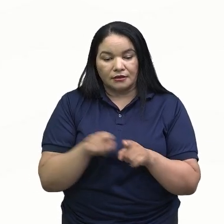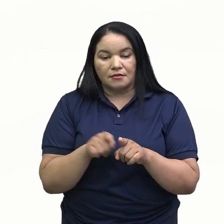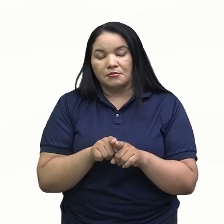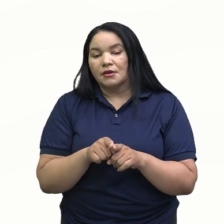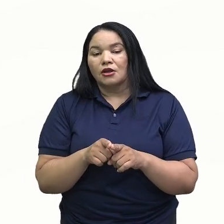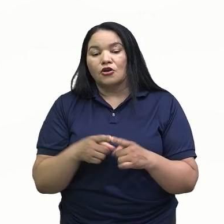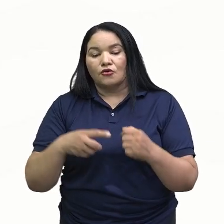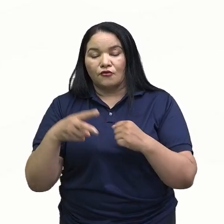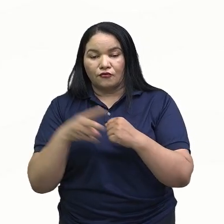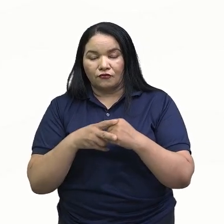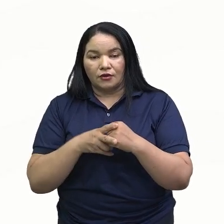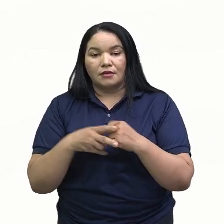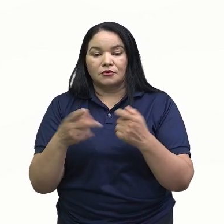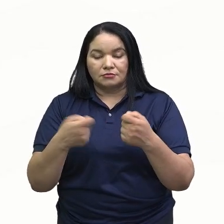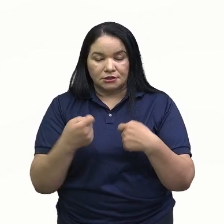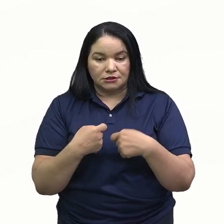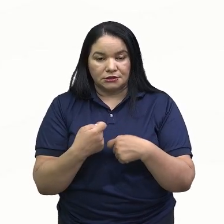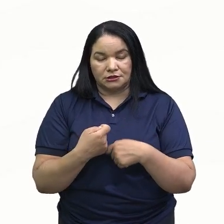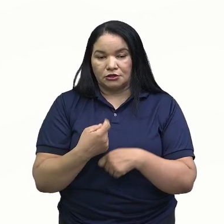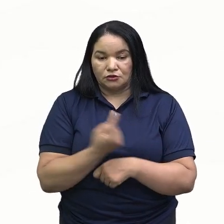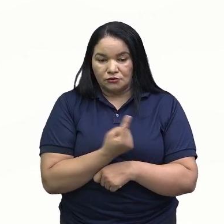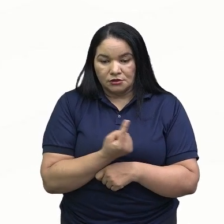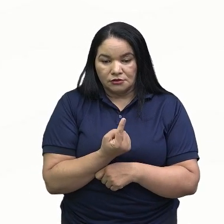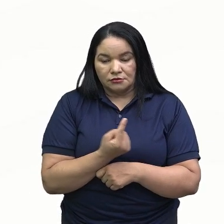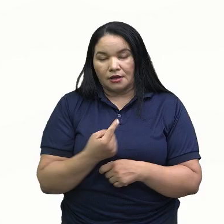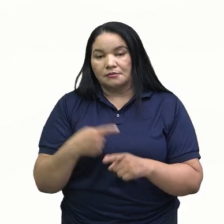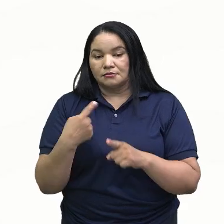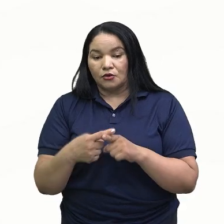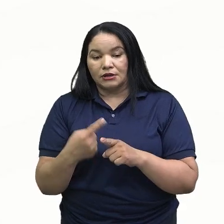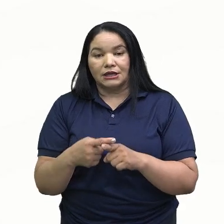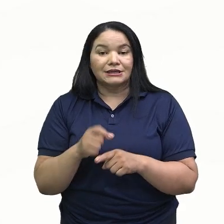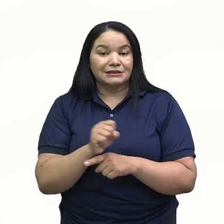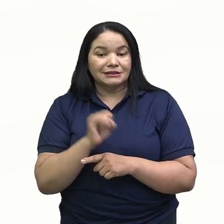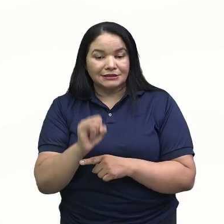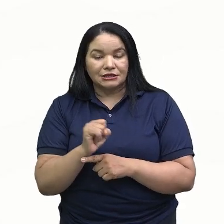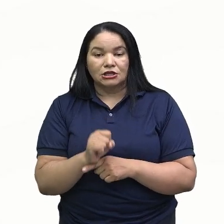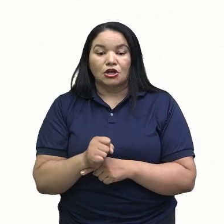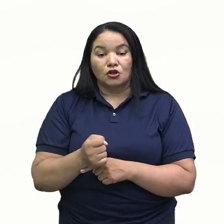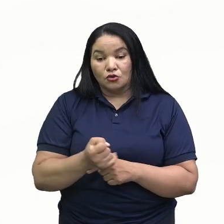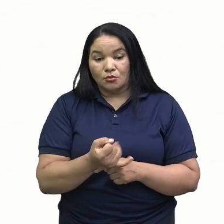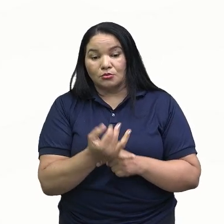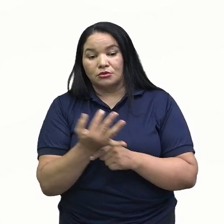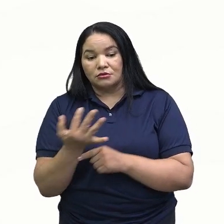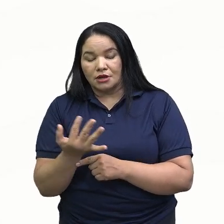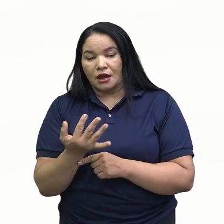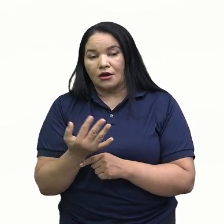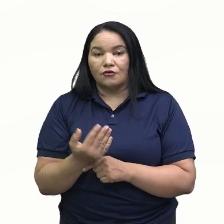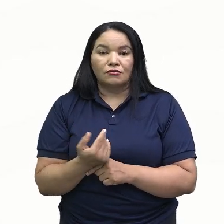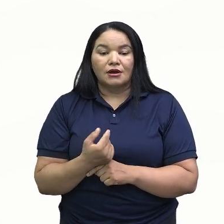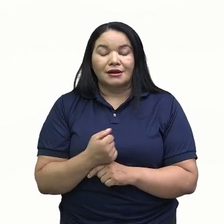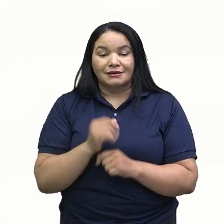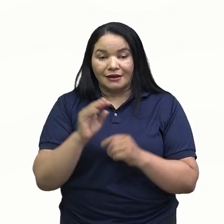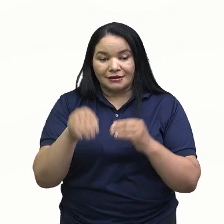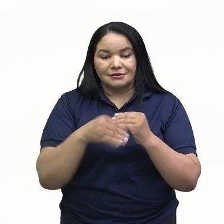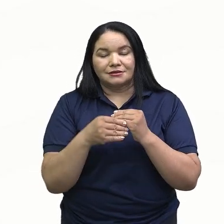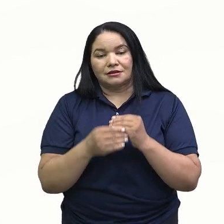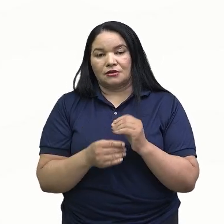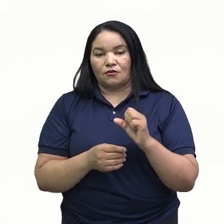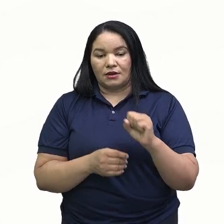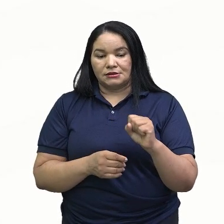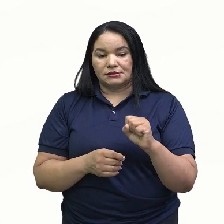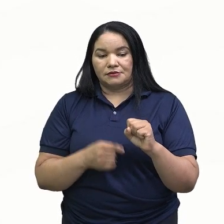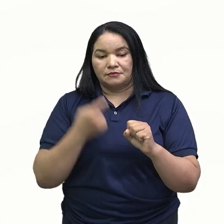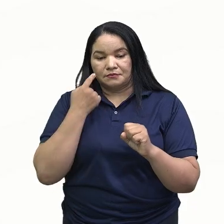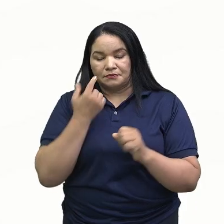estar no singular, né? Se fosse no plural, aí ficaria, né? Vossas Excelências darão uma entrevista hoje. Então, nós